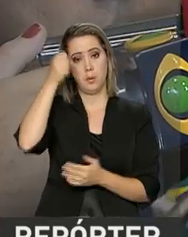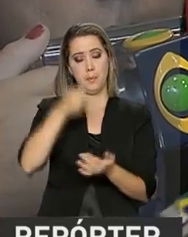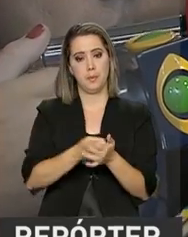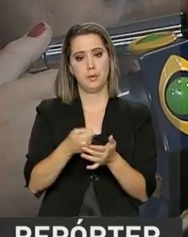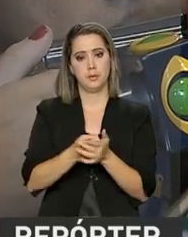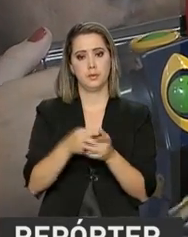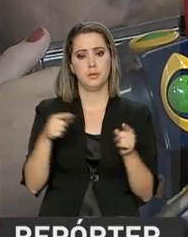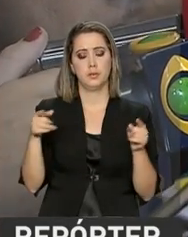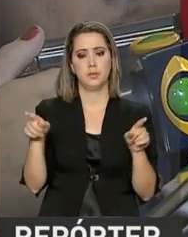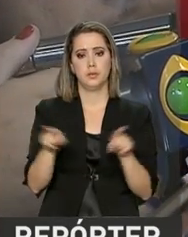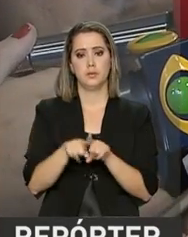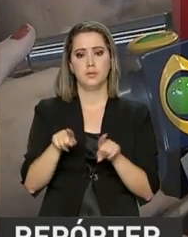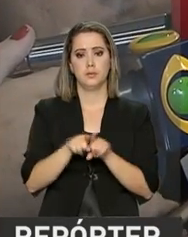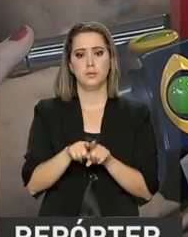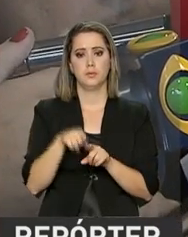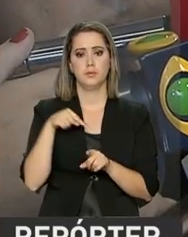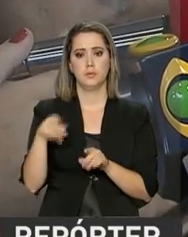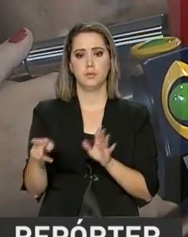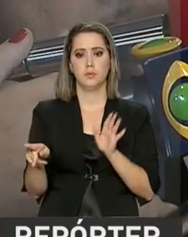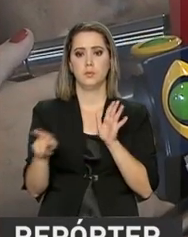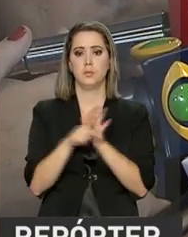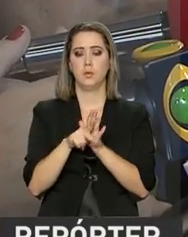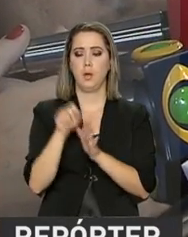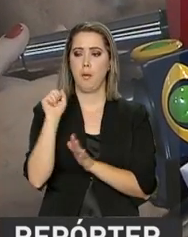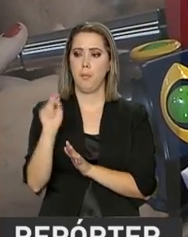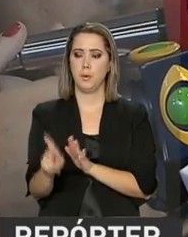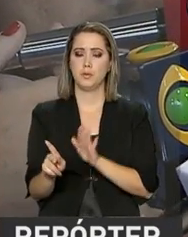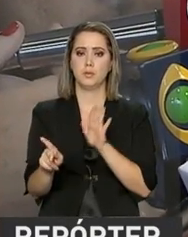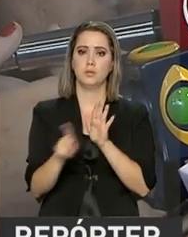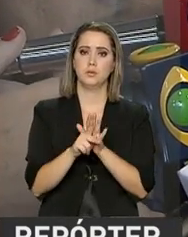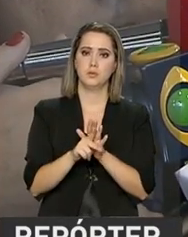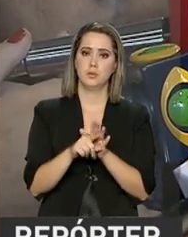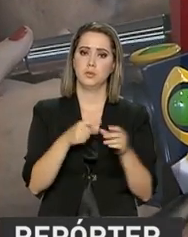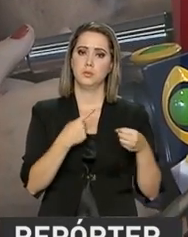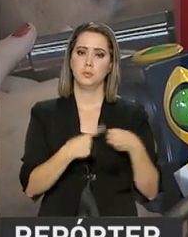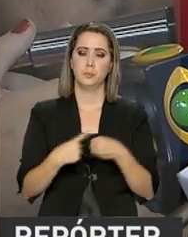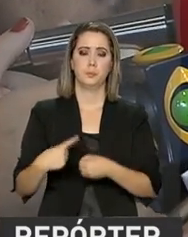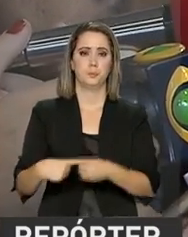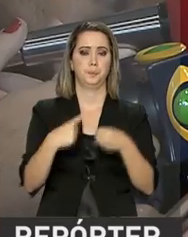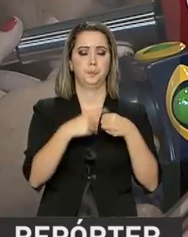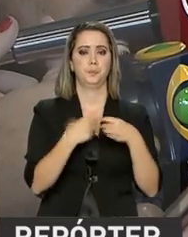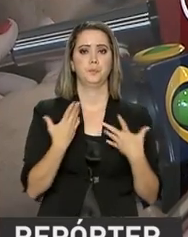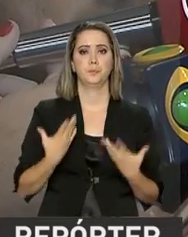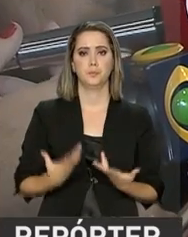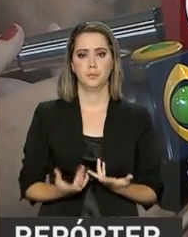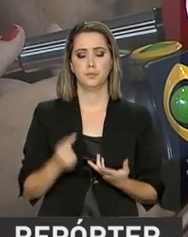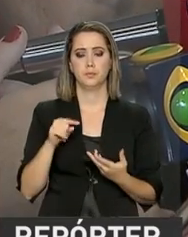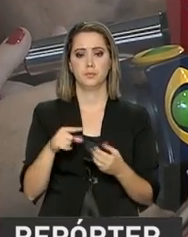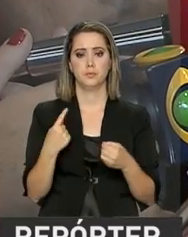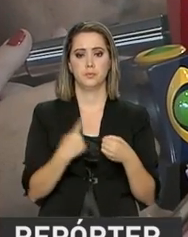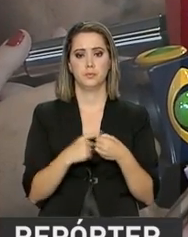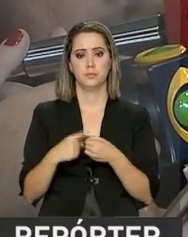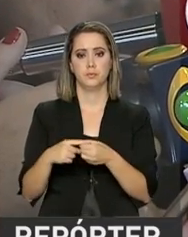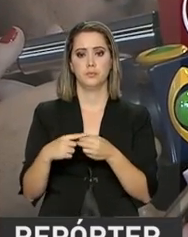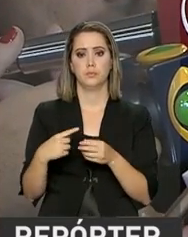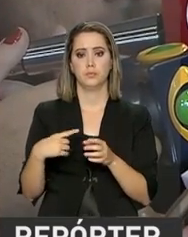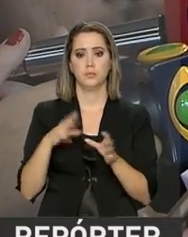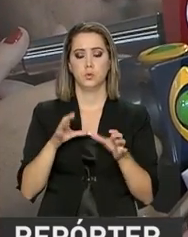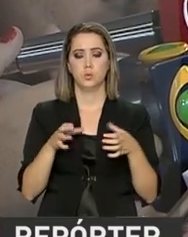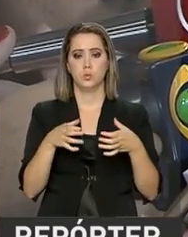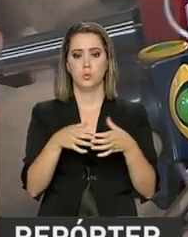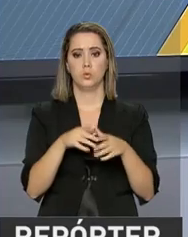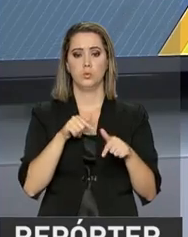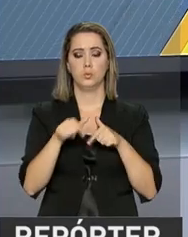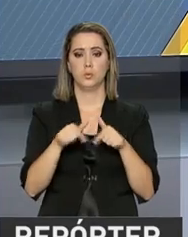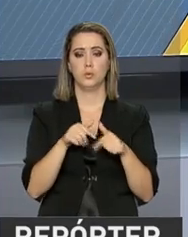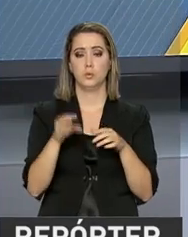também para o sistema próprio, isto é, o sistema municipal de previdência dos funcionários públicos